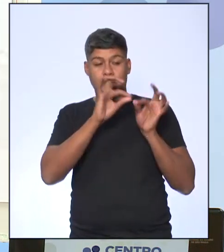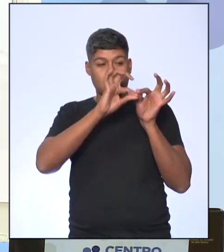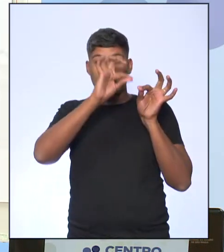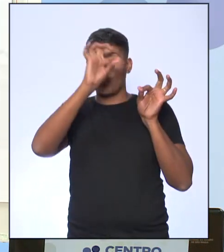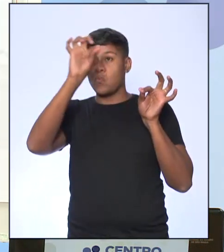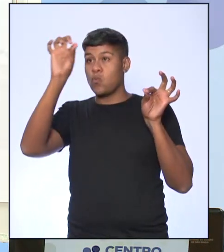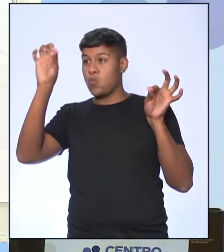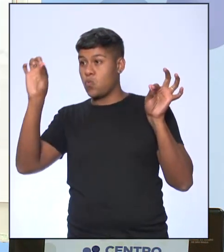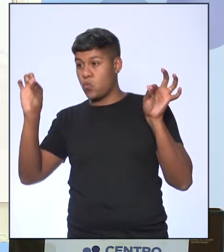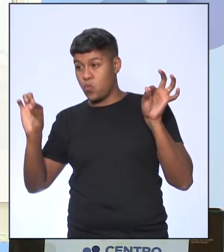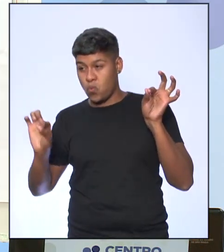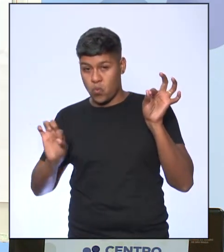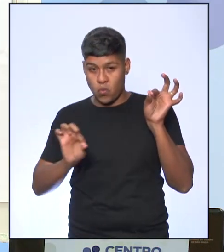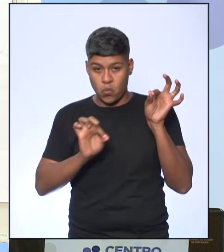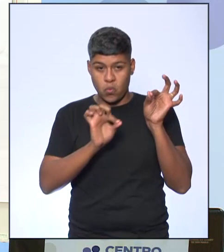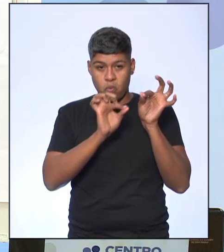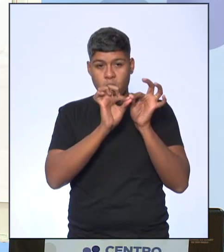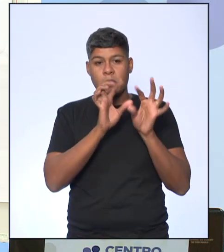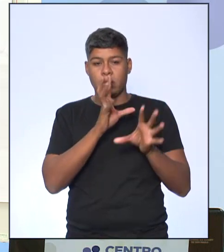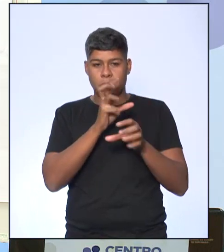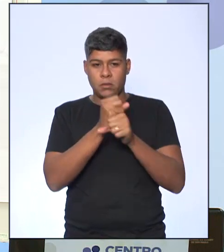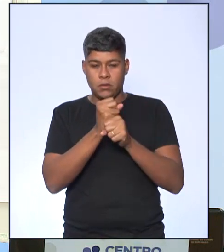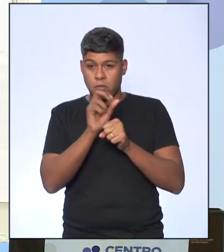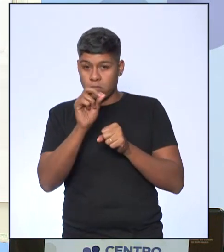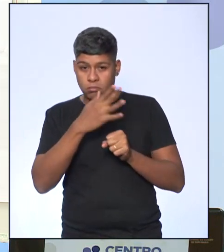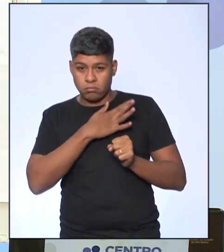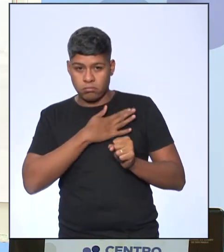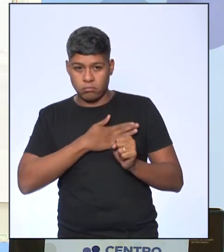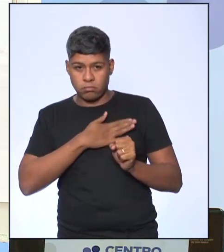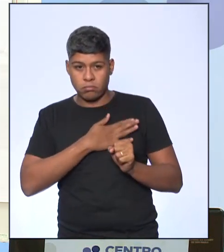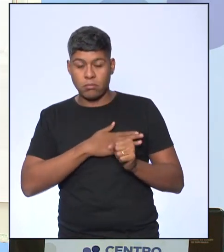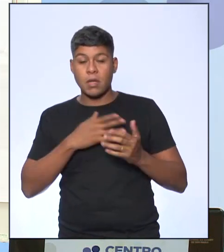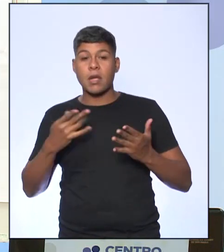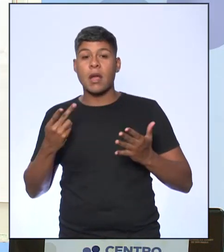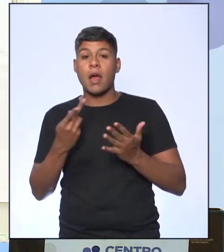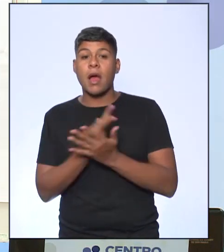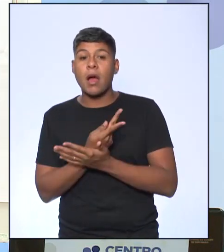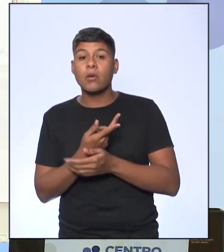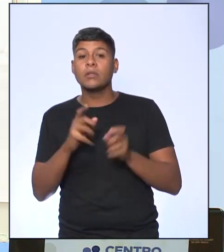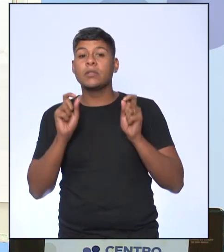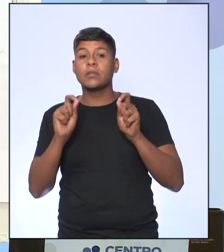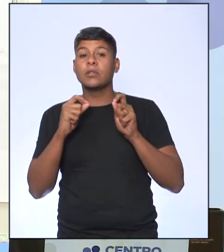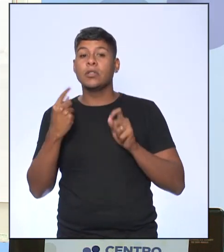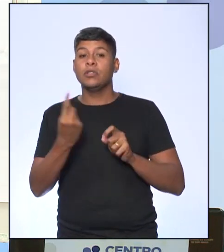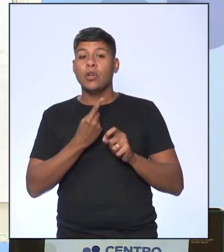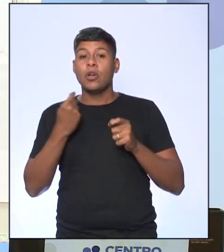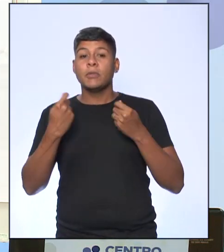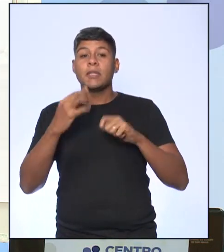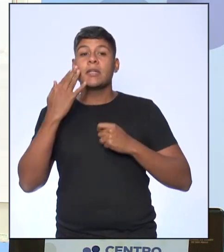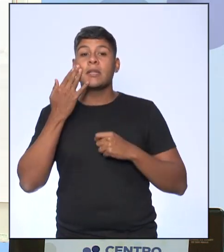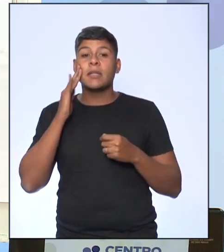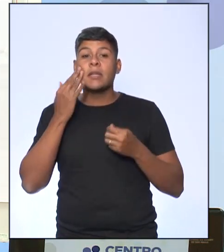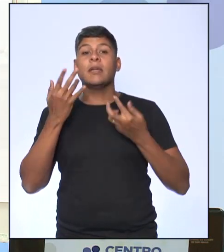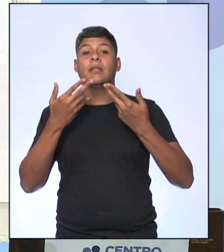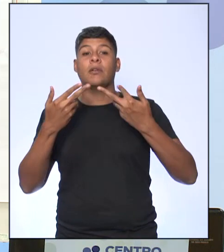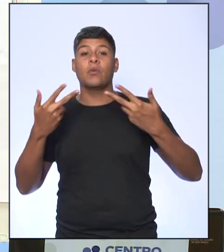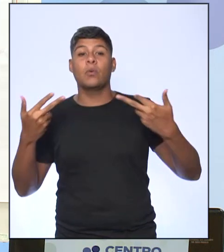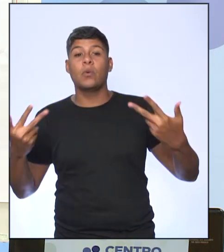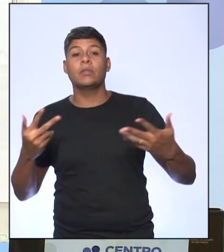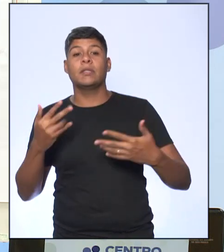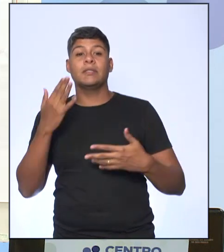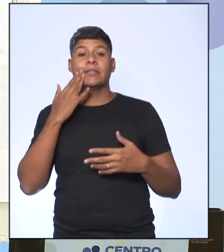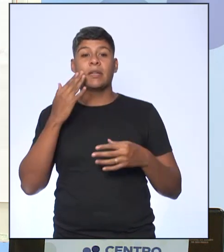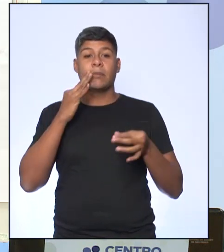a circunferência. Até aí tranquilo. O que acontece? Nós temos que entender algumas coisas.